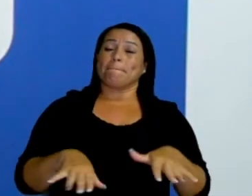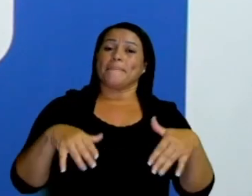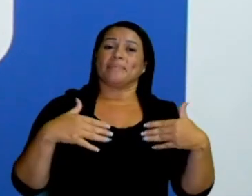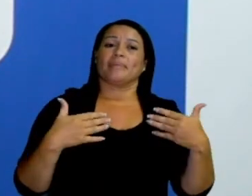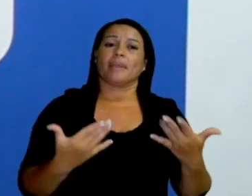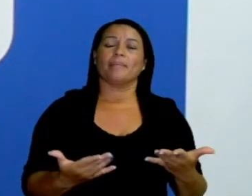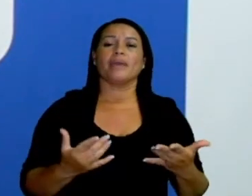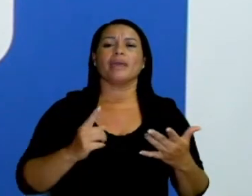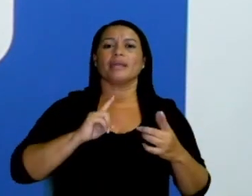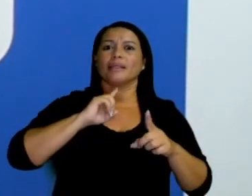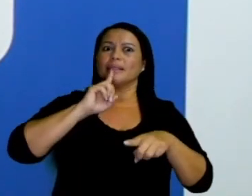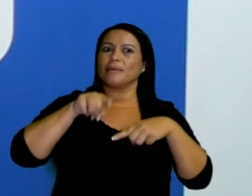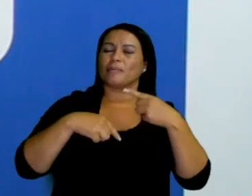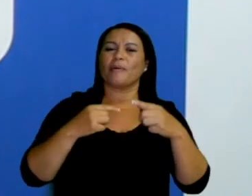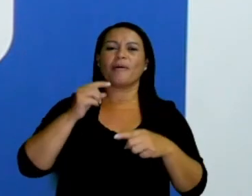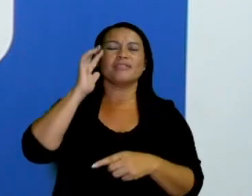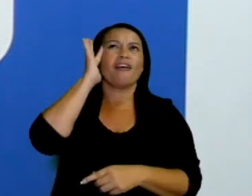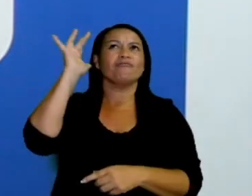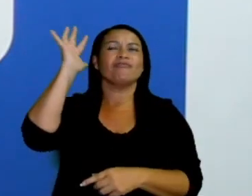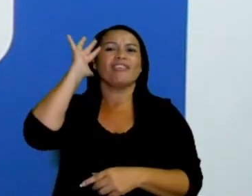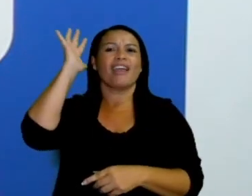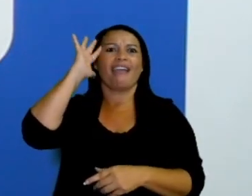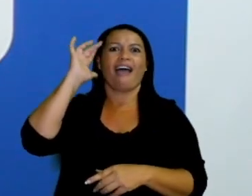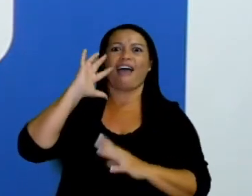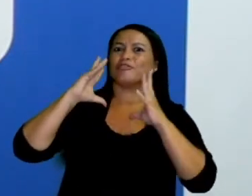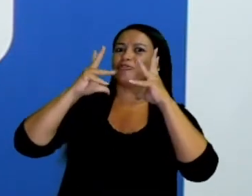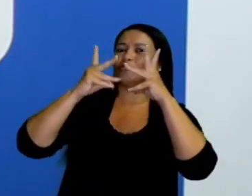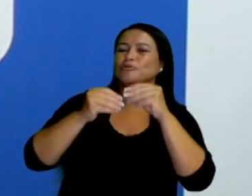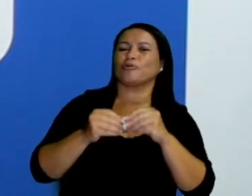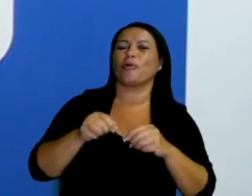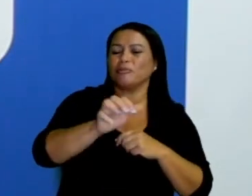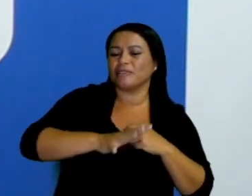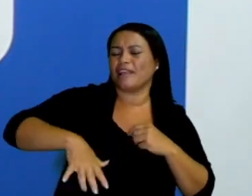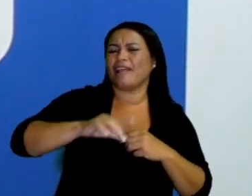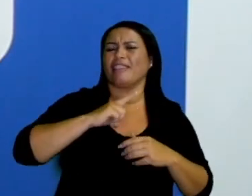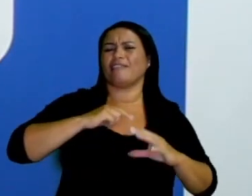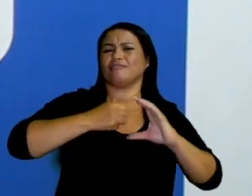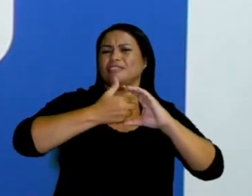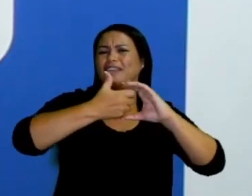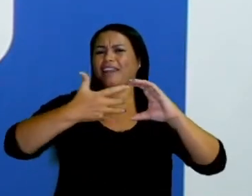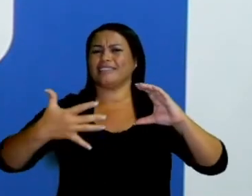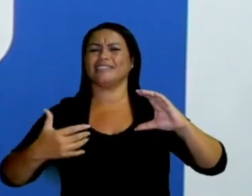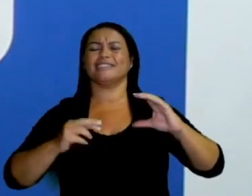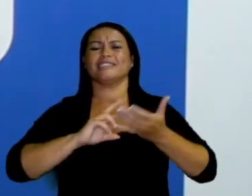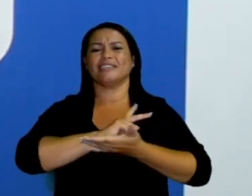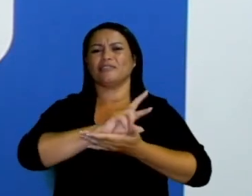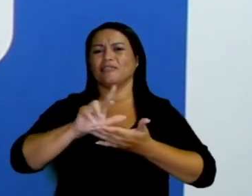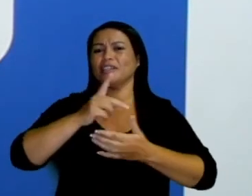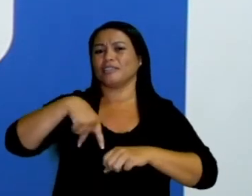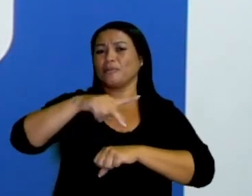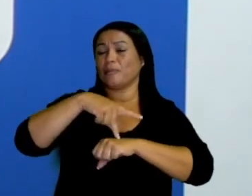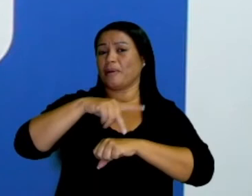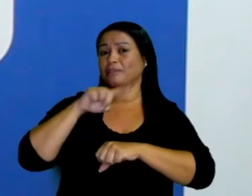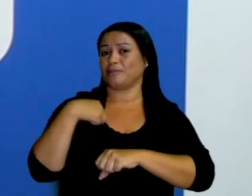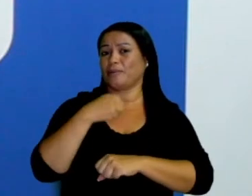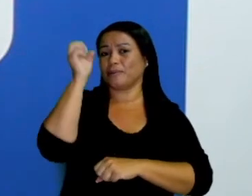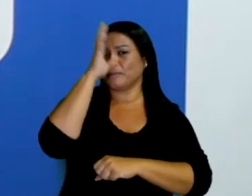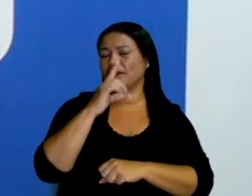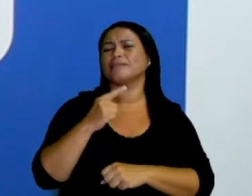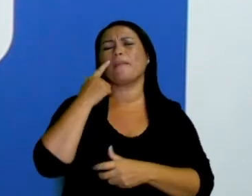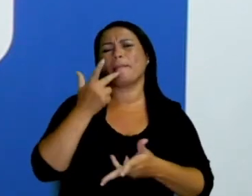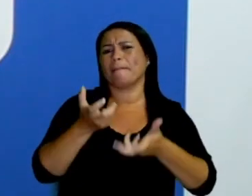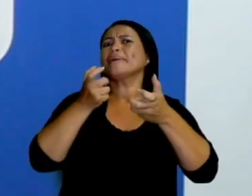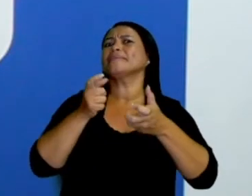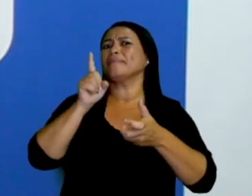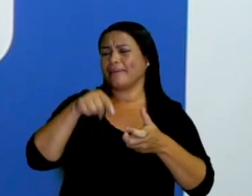Bem, depois dessa viagem toda pelo nosso território, onde a gente viu diversas características do nosso país, né, a gente vai perceber de fato que o Brasil é um